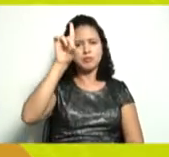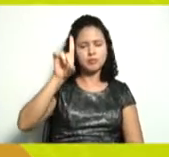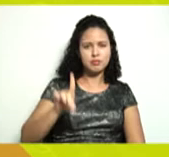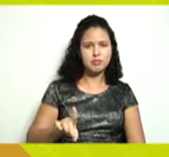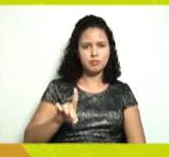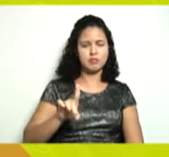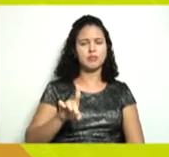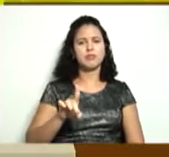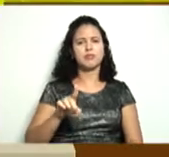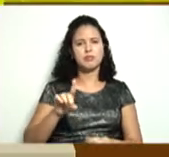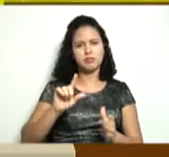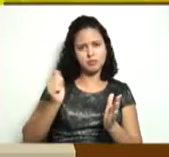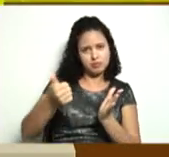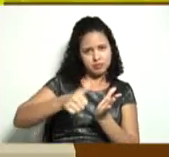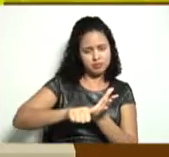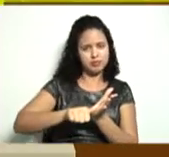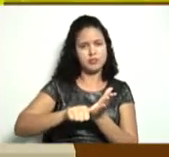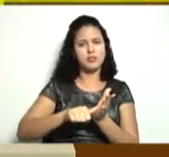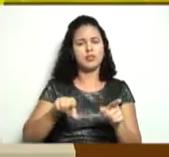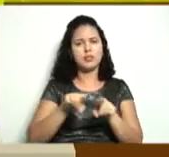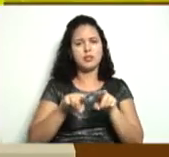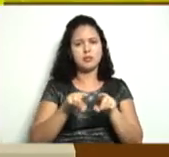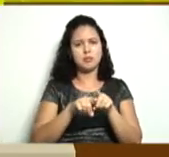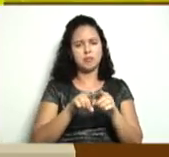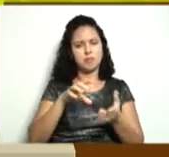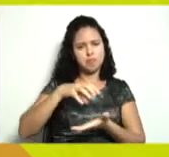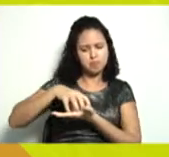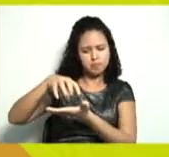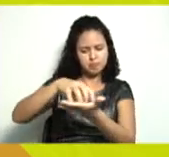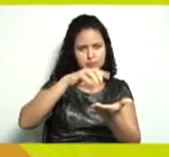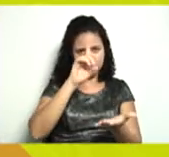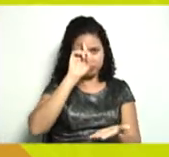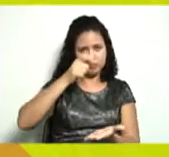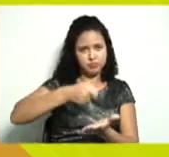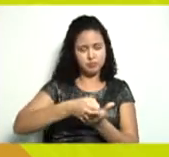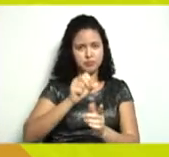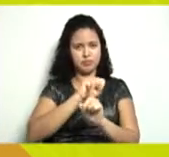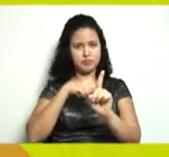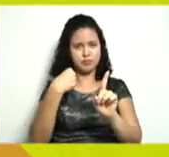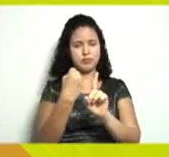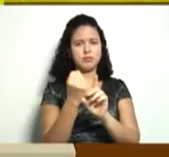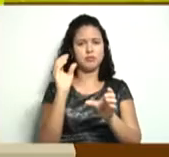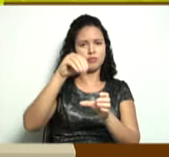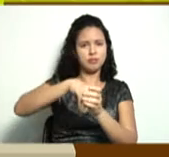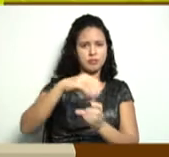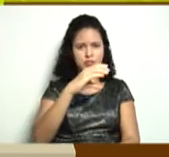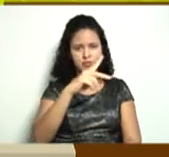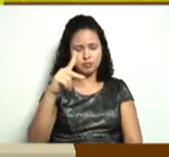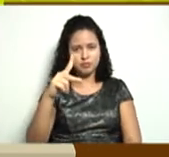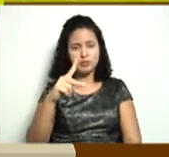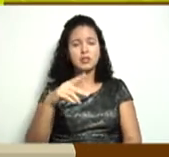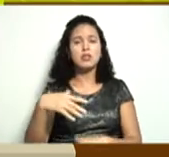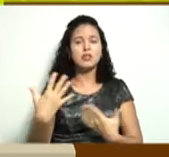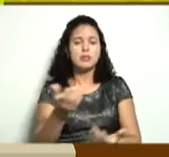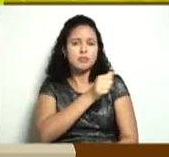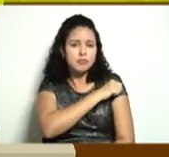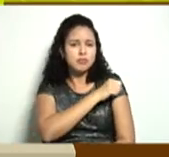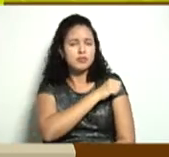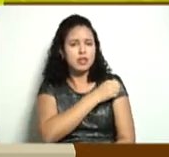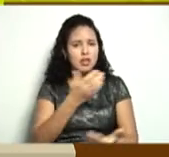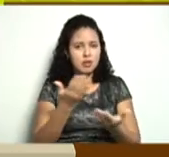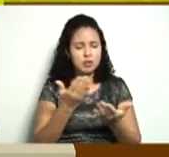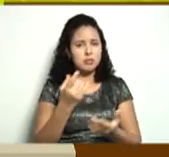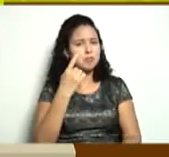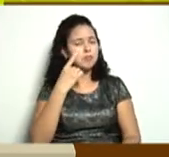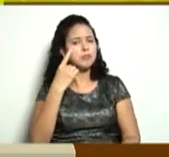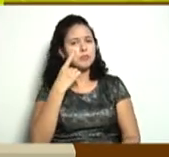deveres dos associados. Bem como as instâncias de decisões. Na sociedade cooperativa. Bem, galerinha, por enquanto vocês vão